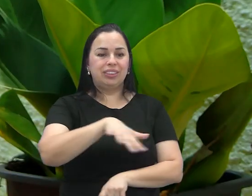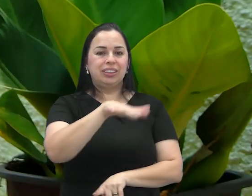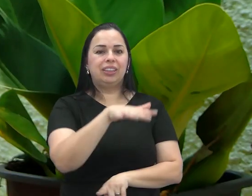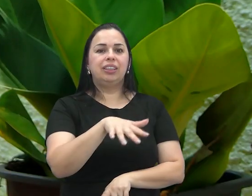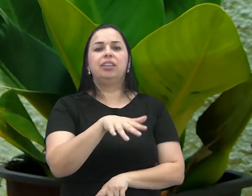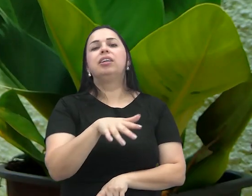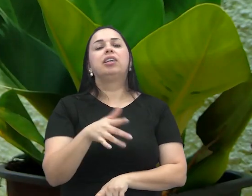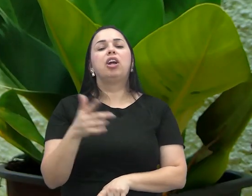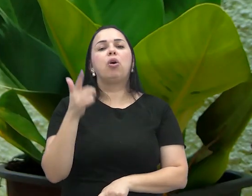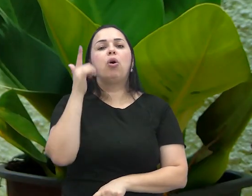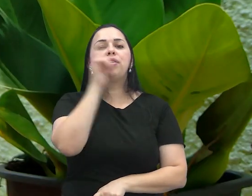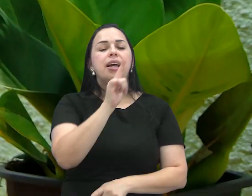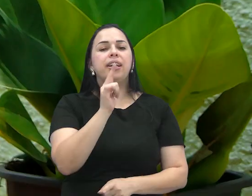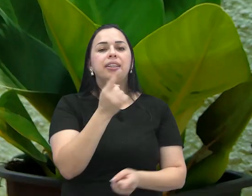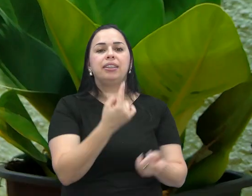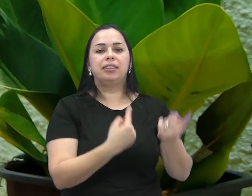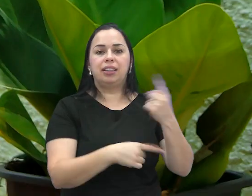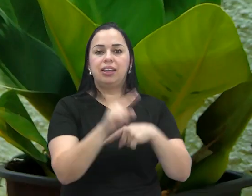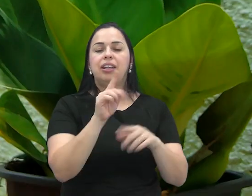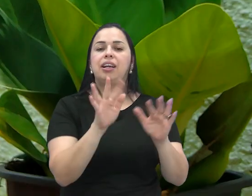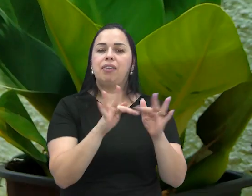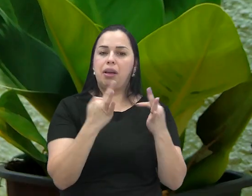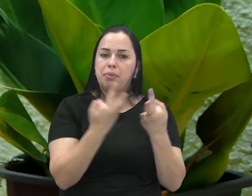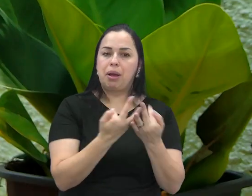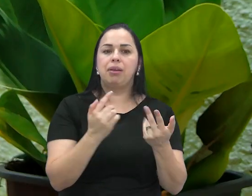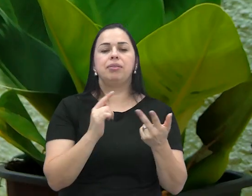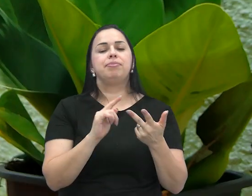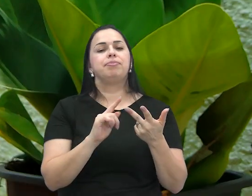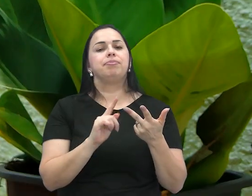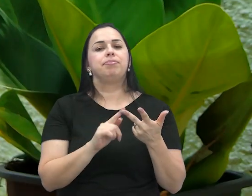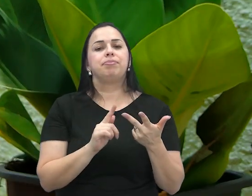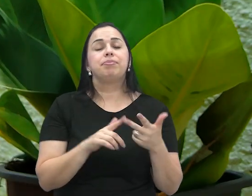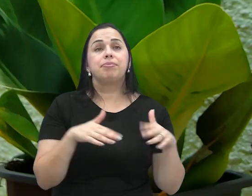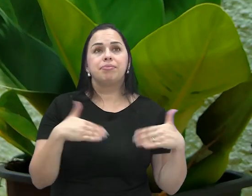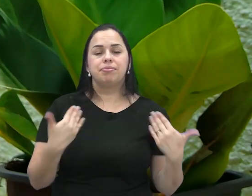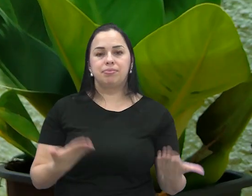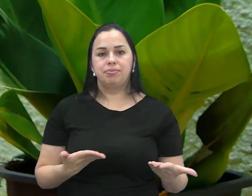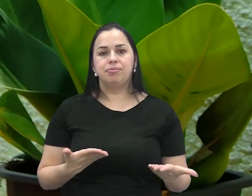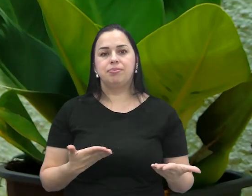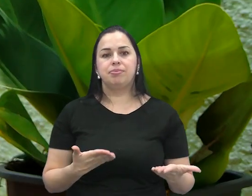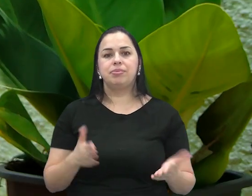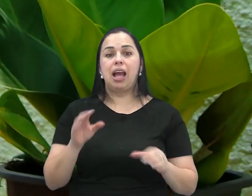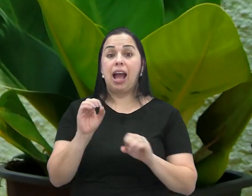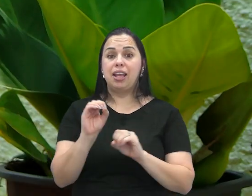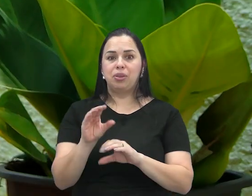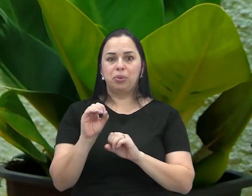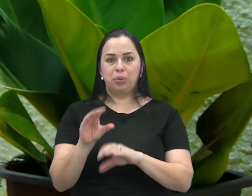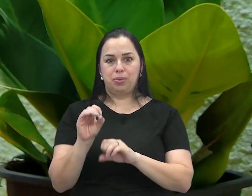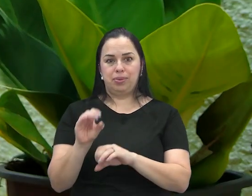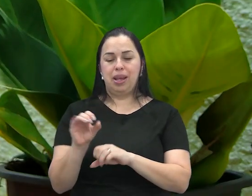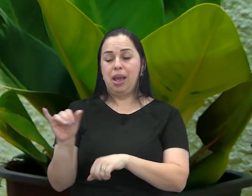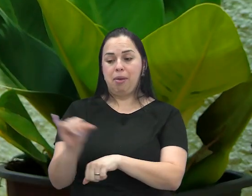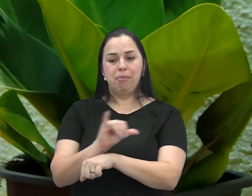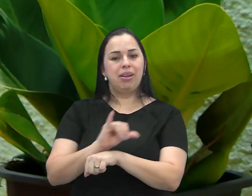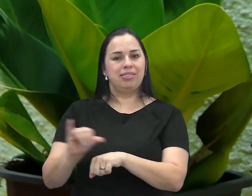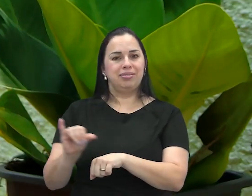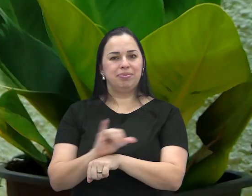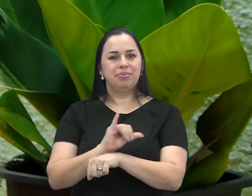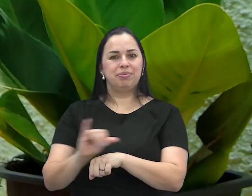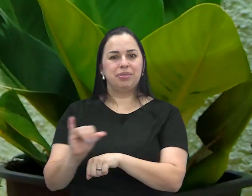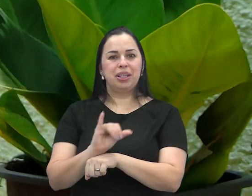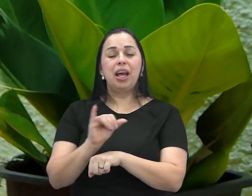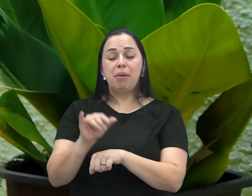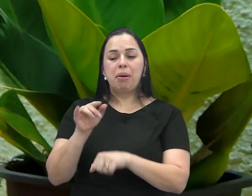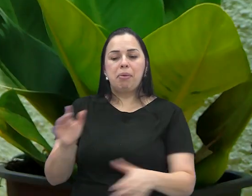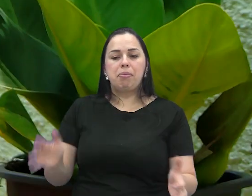garantir o seu próprio desenvolvimento familiar geracional. Então, a educação é um